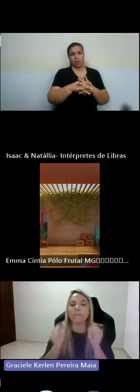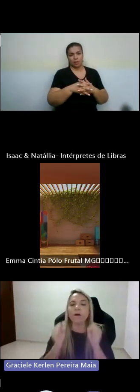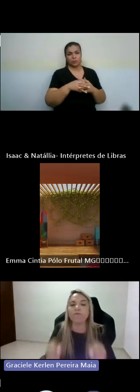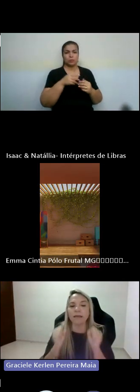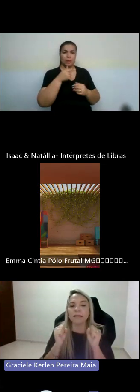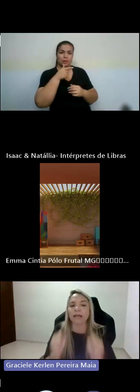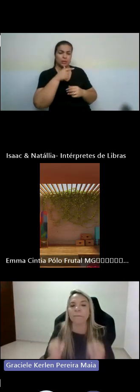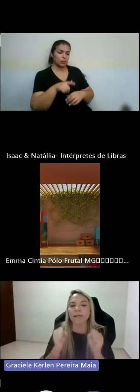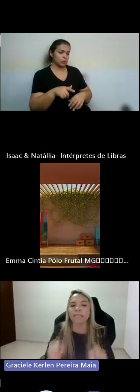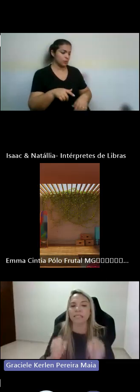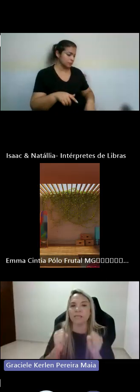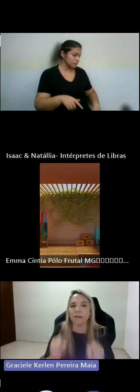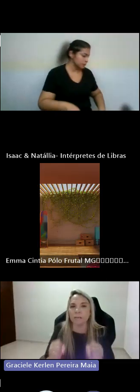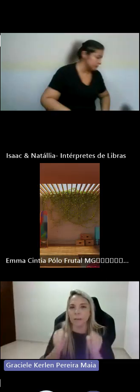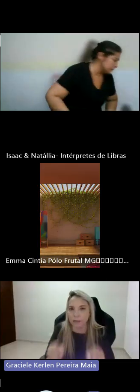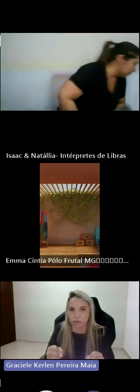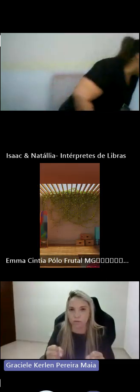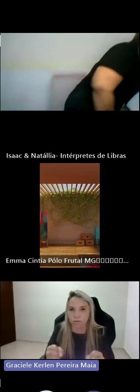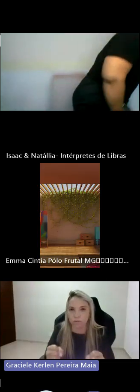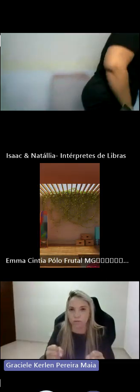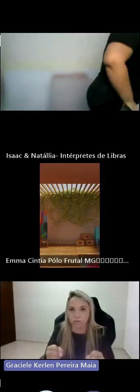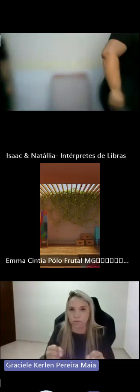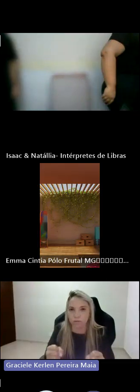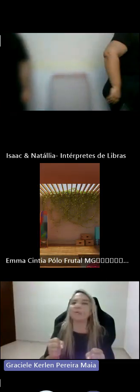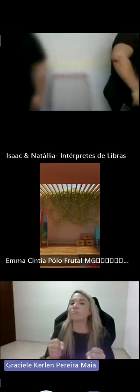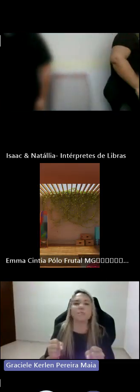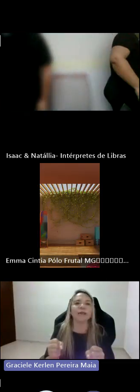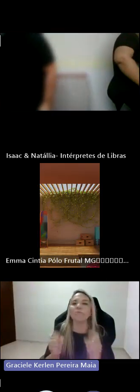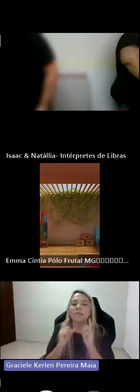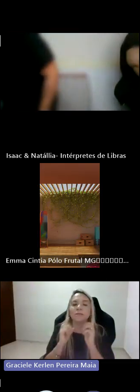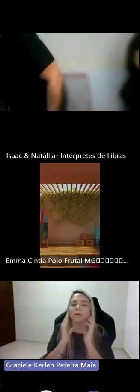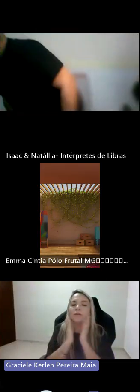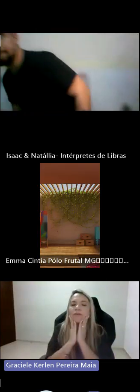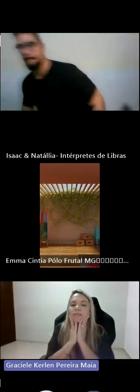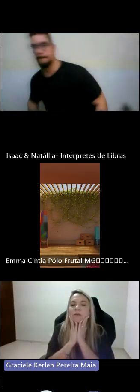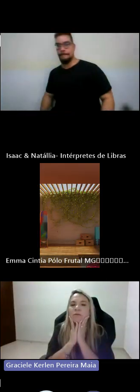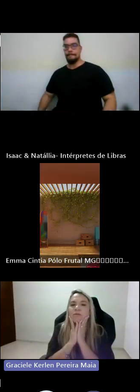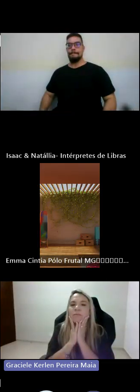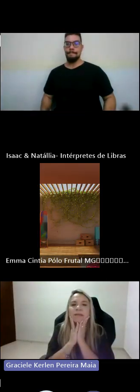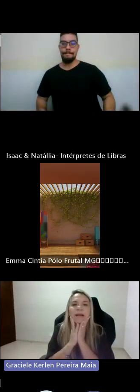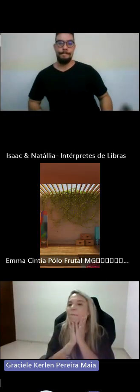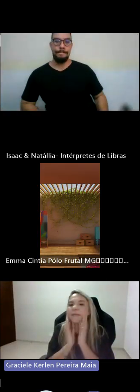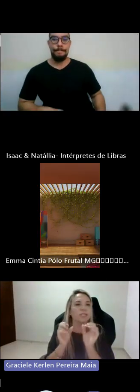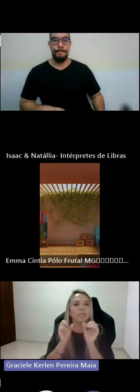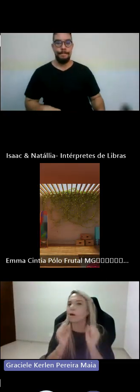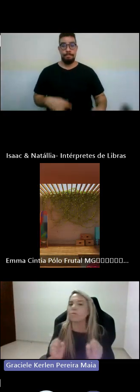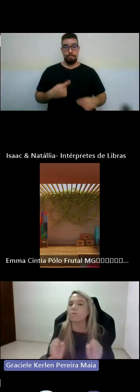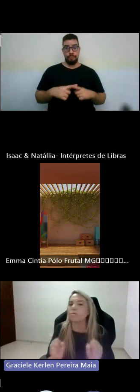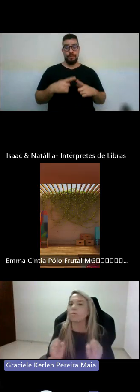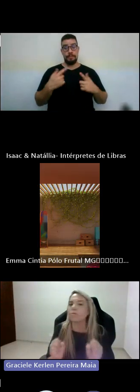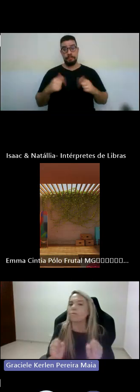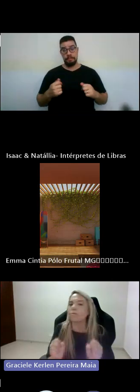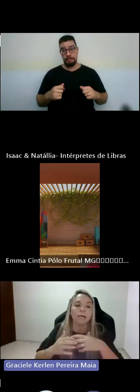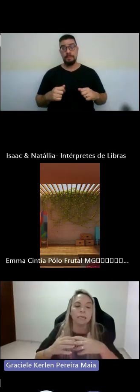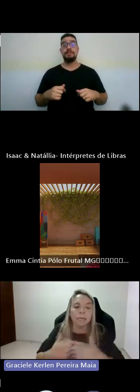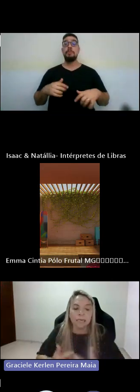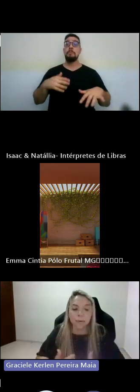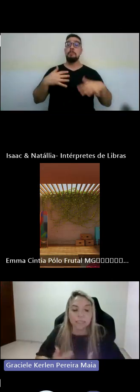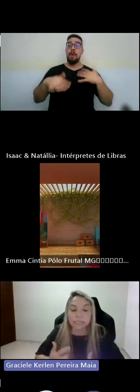você tem que movimentar para cima e para baixo e fazer o sinal e fazer o movimento da cabeça de não.